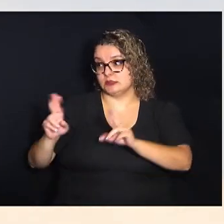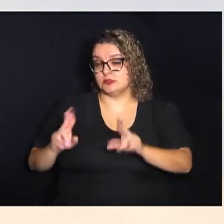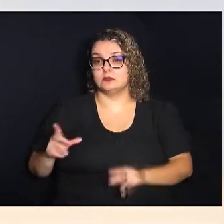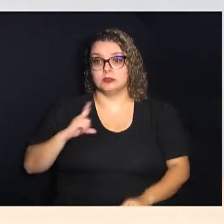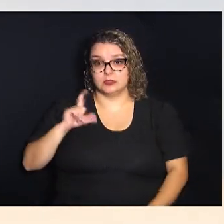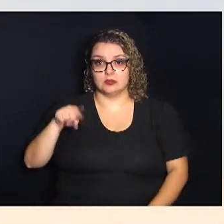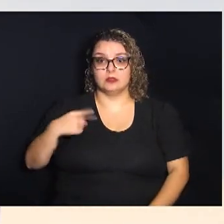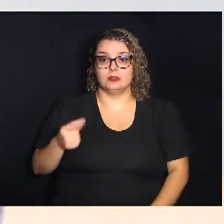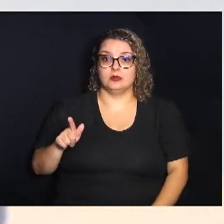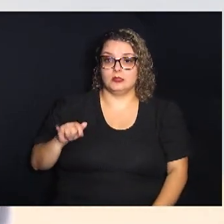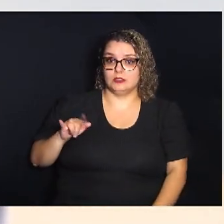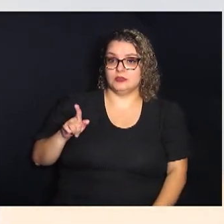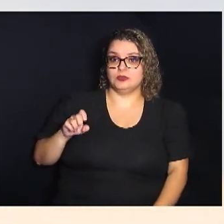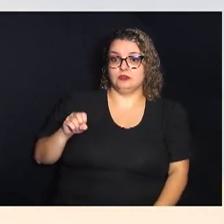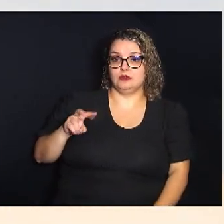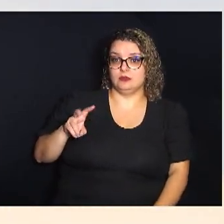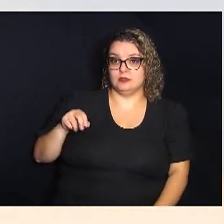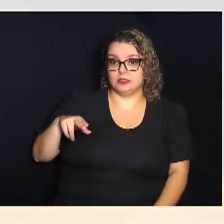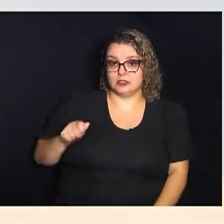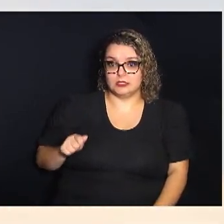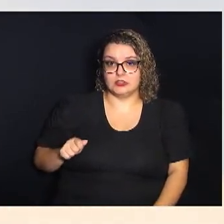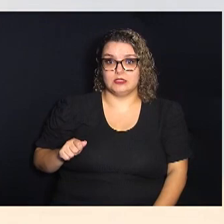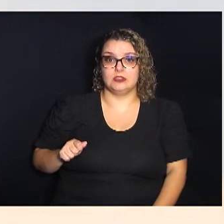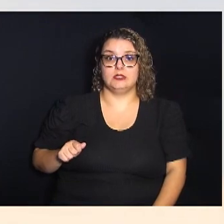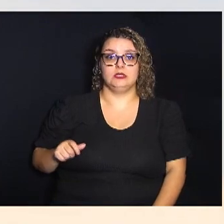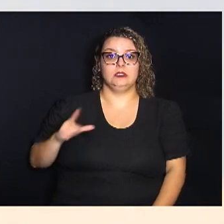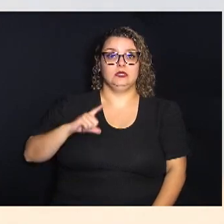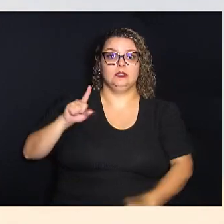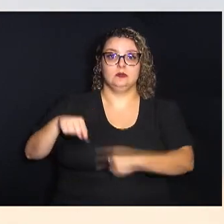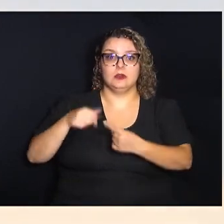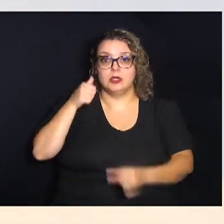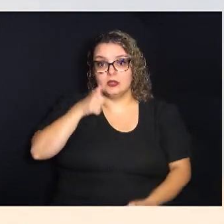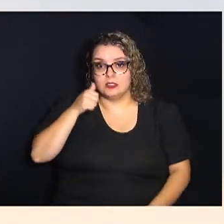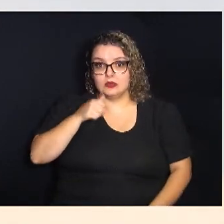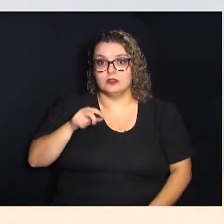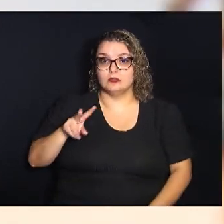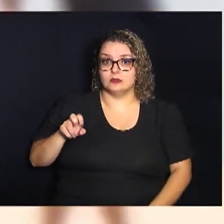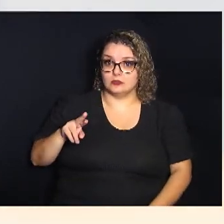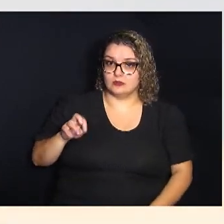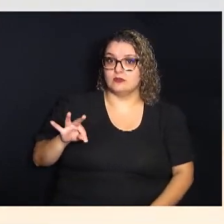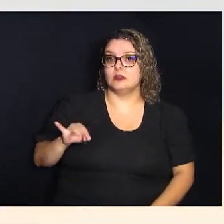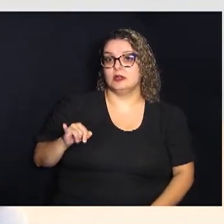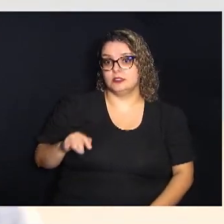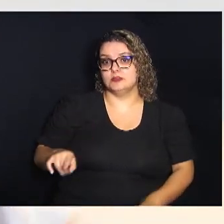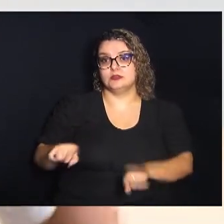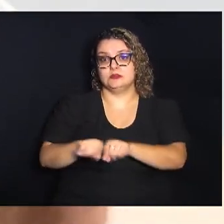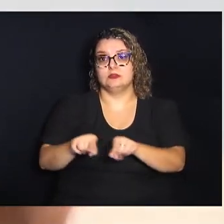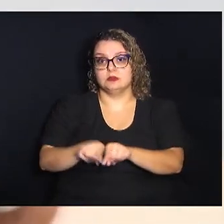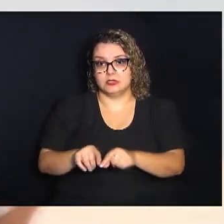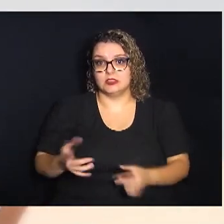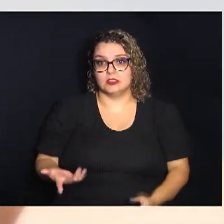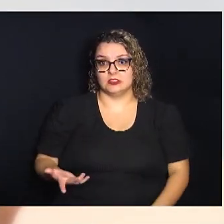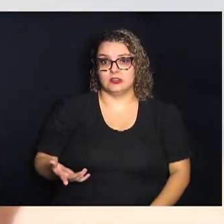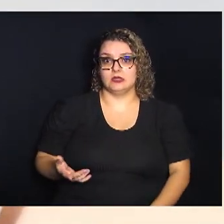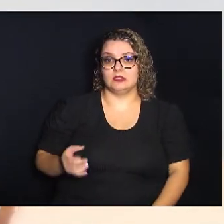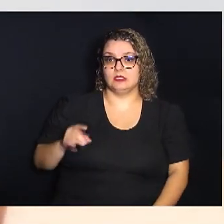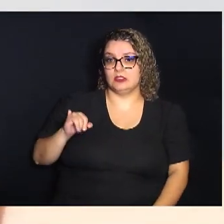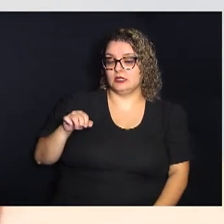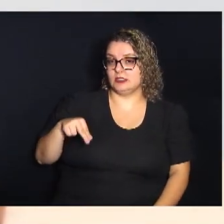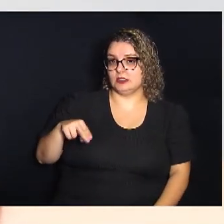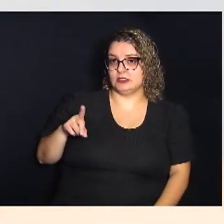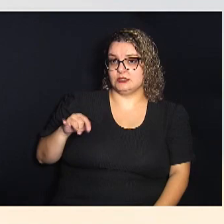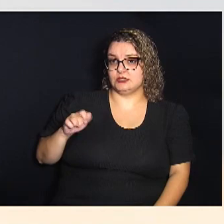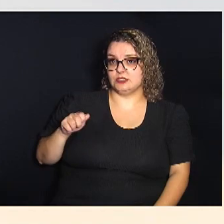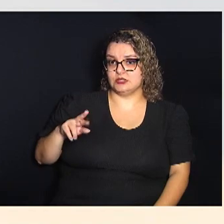outros, Giovanni Viana, tem umas outras meninas andando no vert também ali, sabe? Indiara Asp,